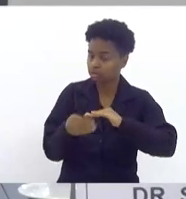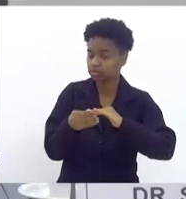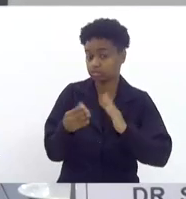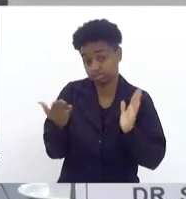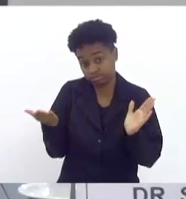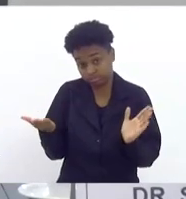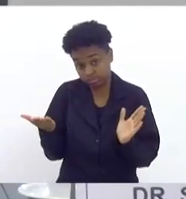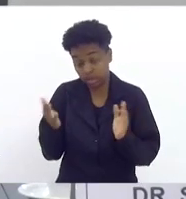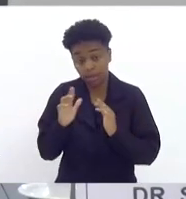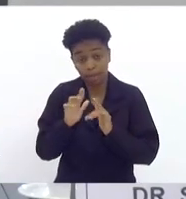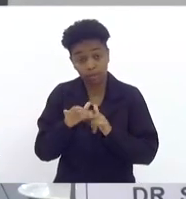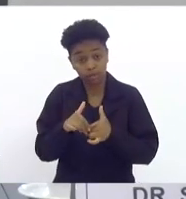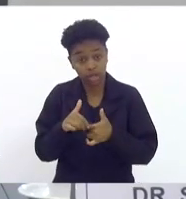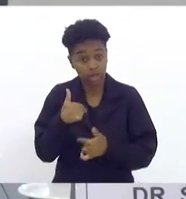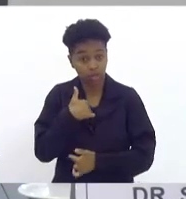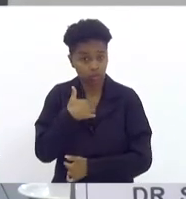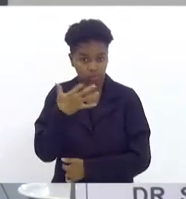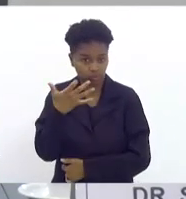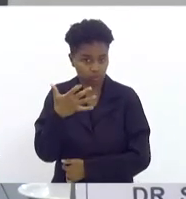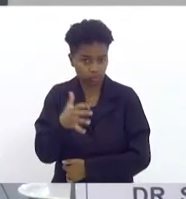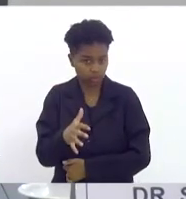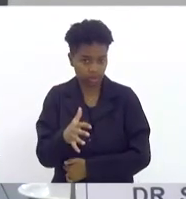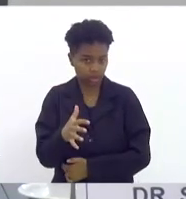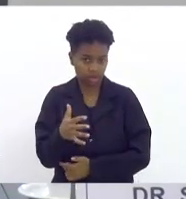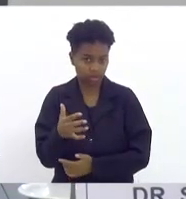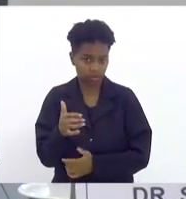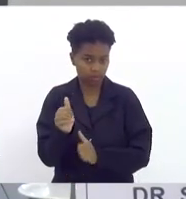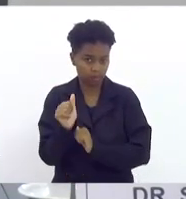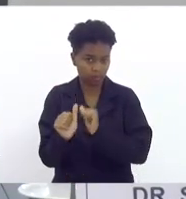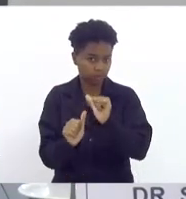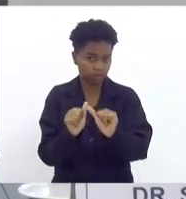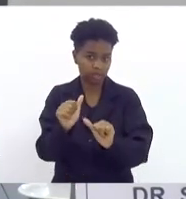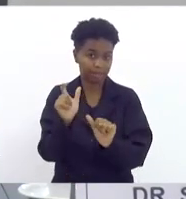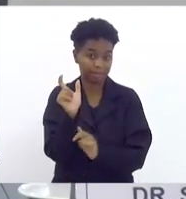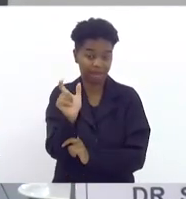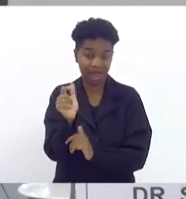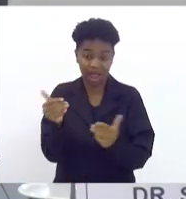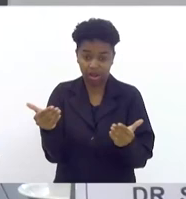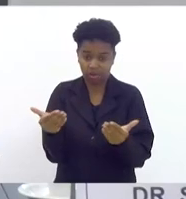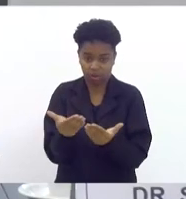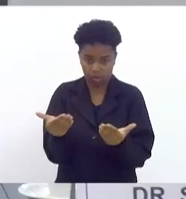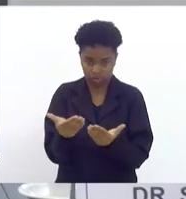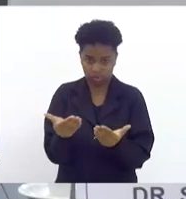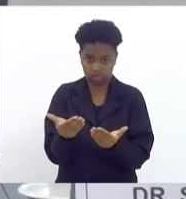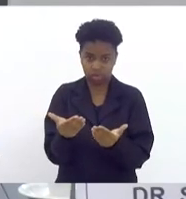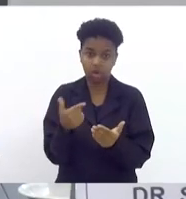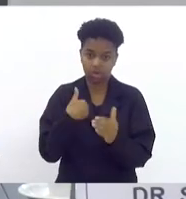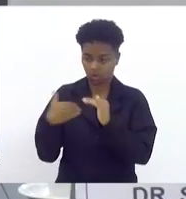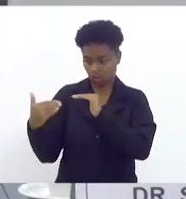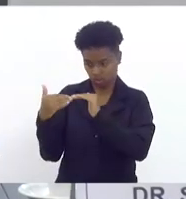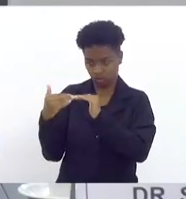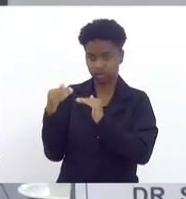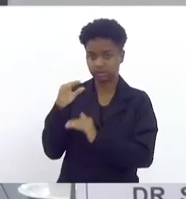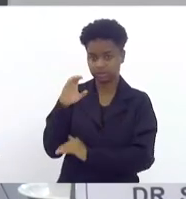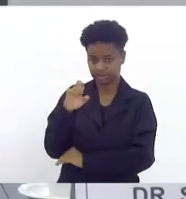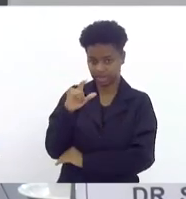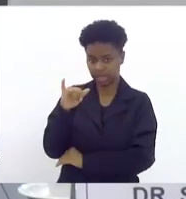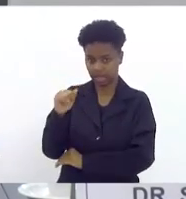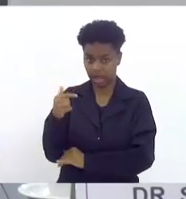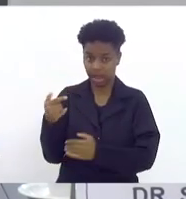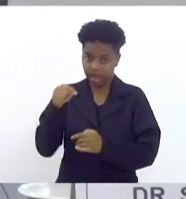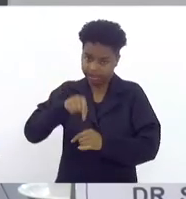eu não gostaria de entrar nessa questão de mudança, de alteração de palavra, Concordo com a deputada Célia que aqui é o momento de